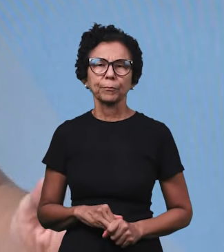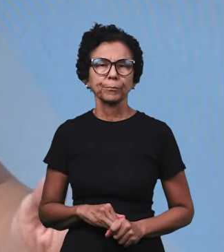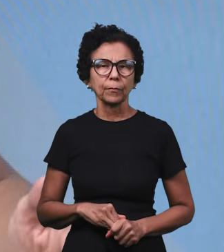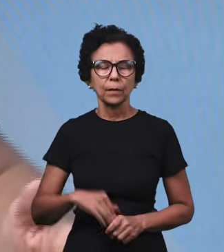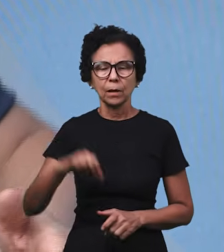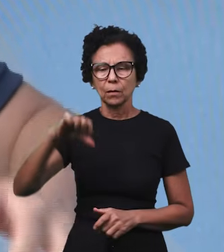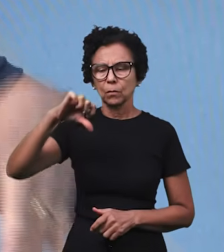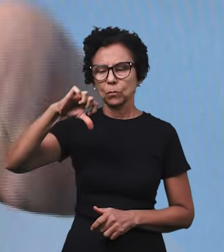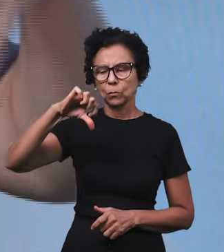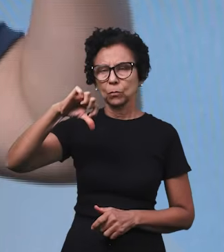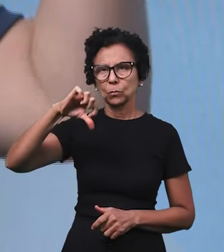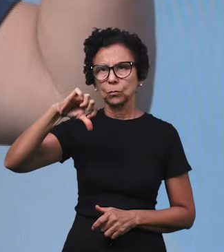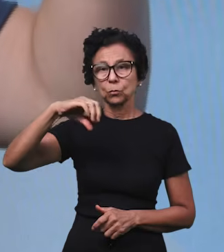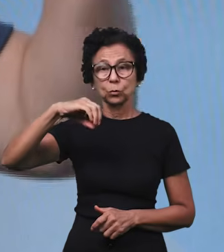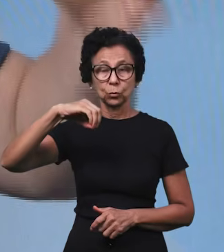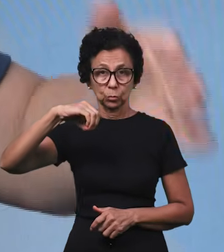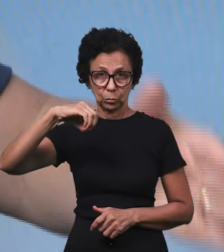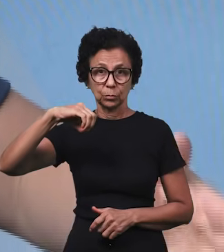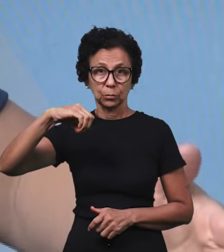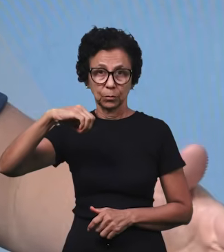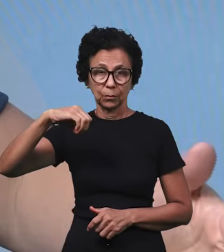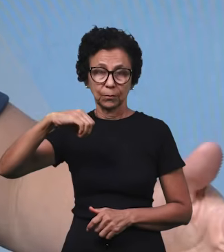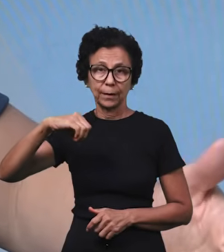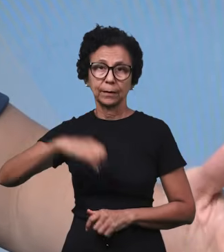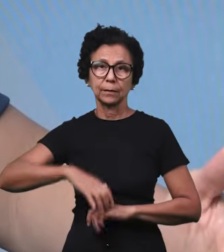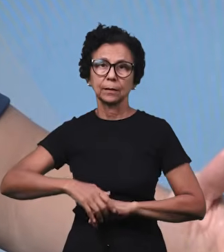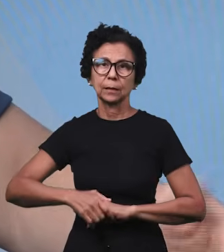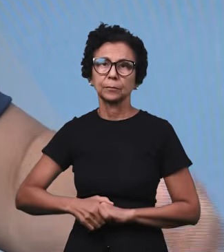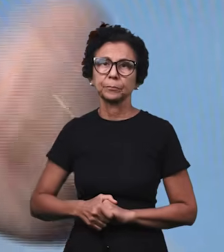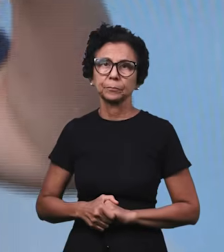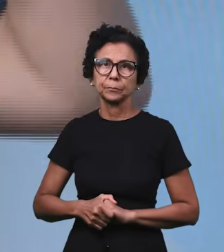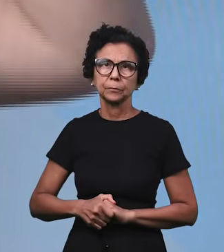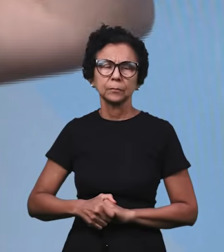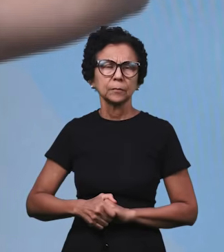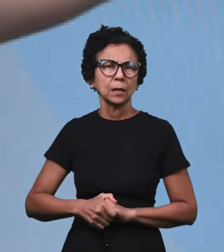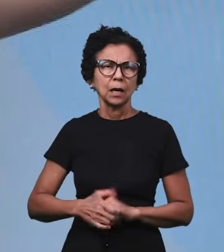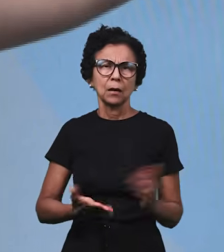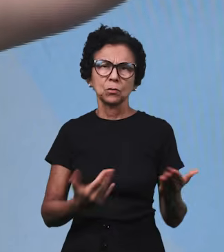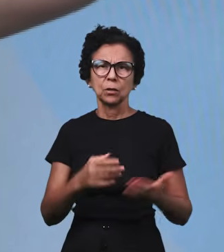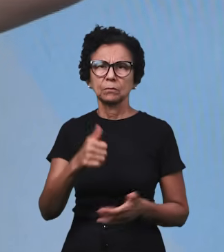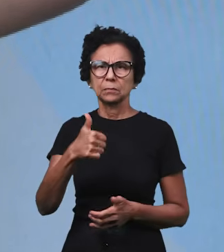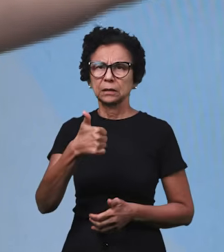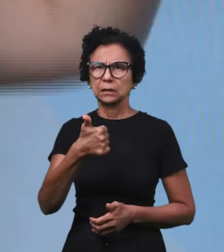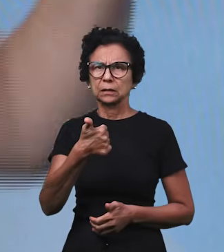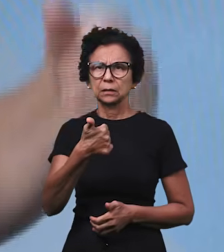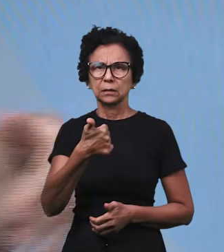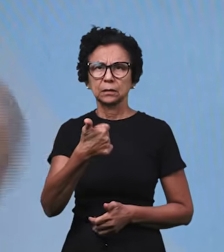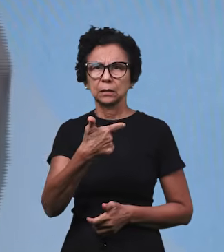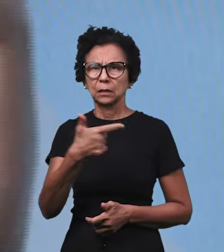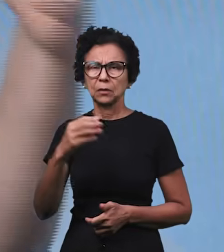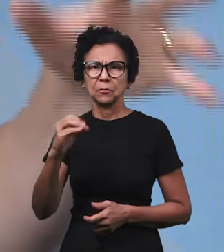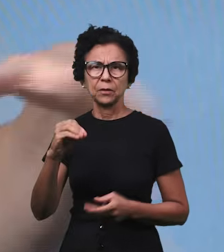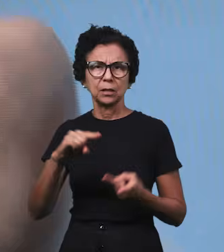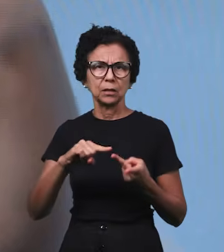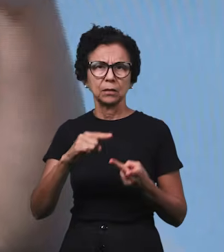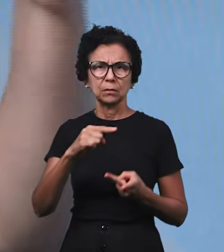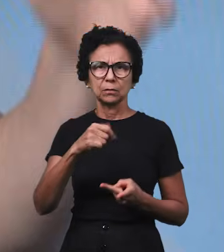de 90. Algumas pessoas, por exemplo, os pacientes mais jovens, eles até têm 120, 140, porque o rim